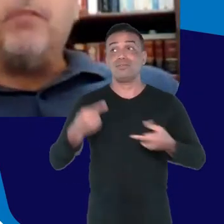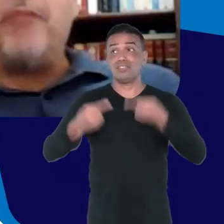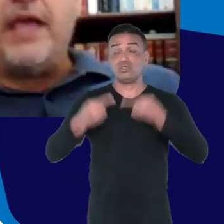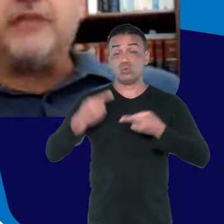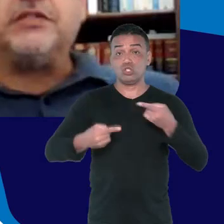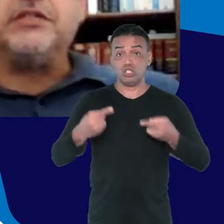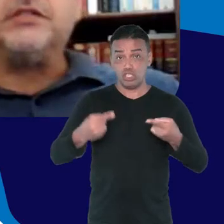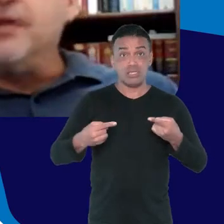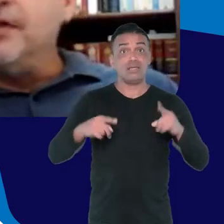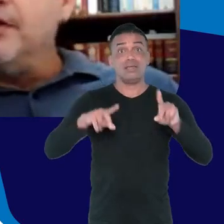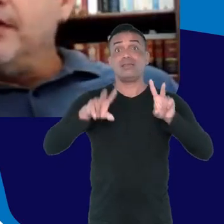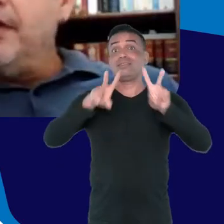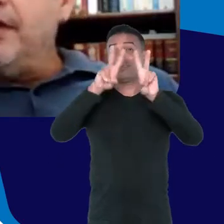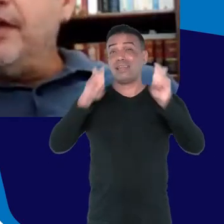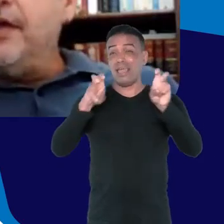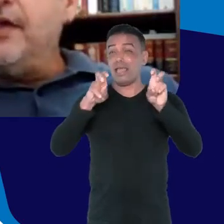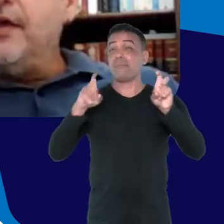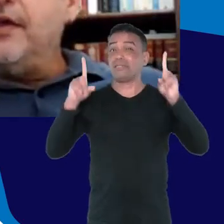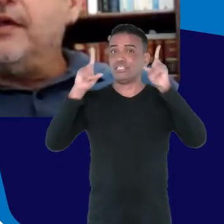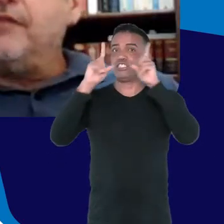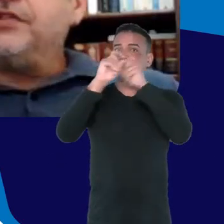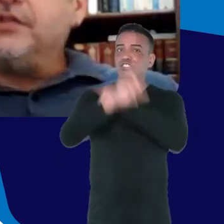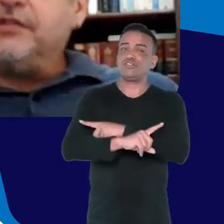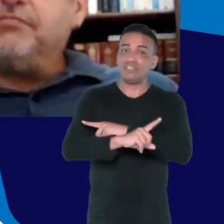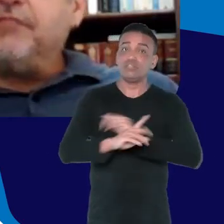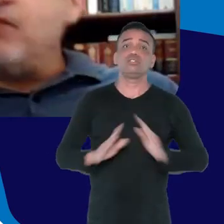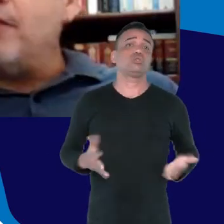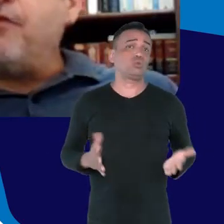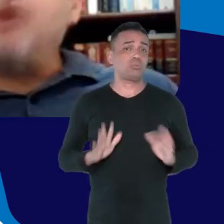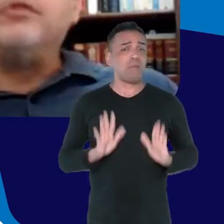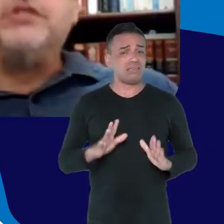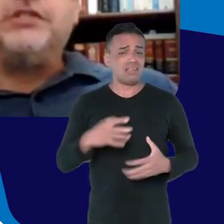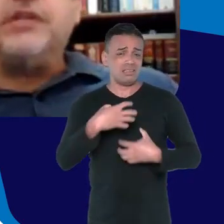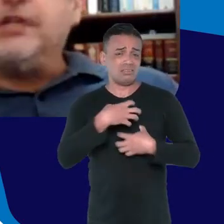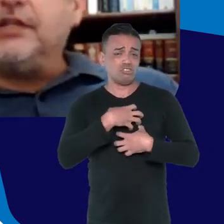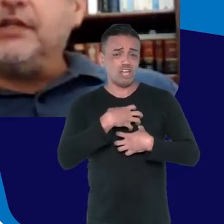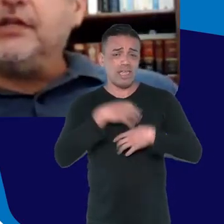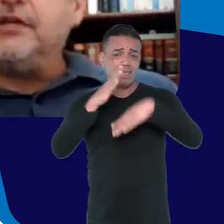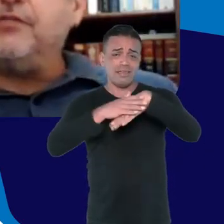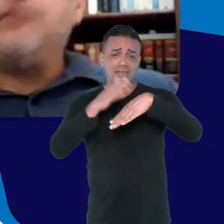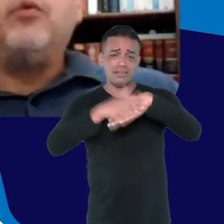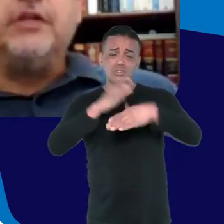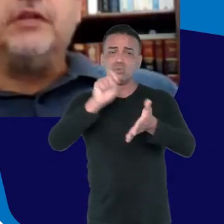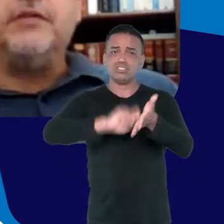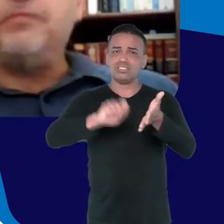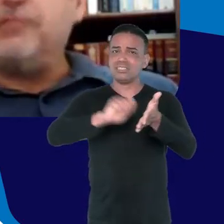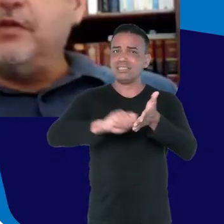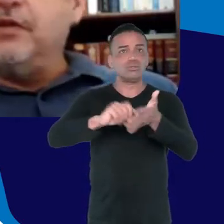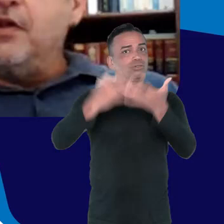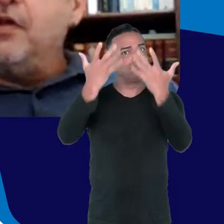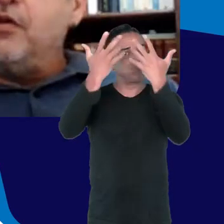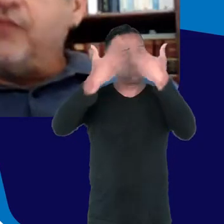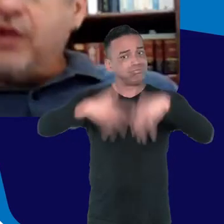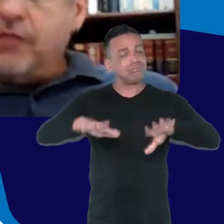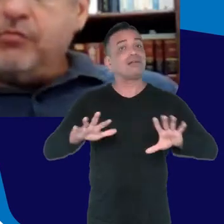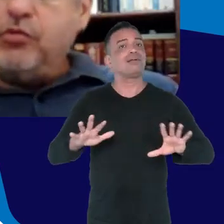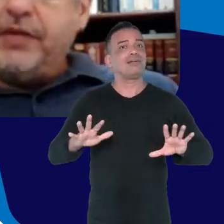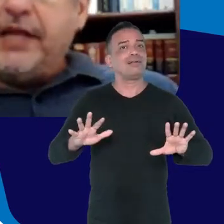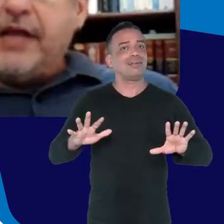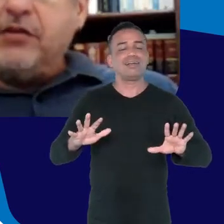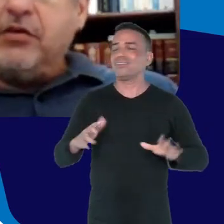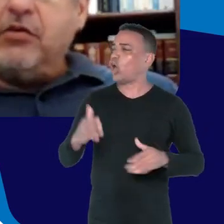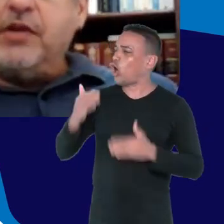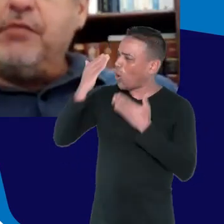questões complexas, você tem uma forma de escrita fluida, né? Eu falei: